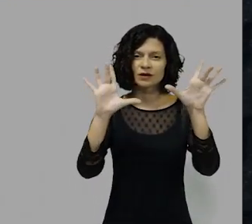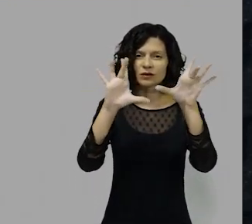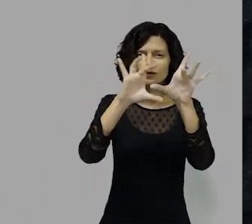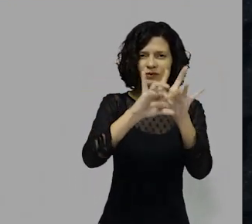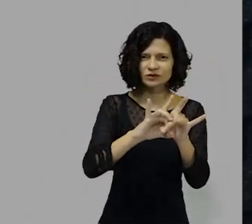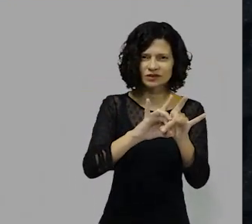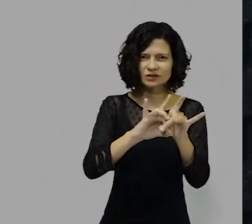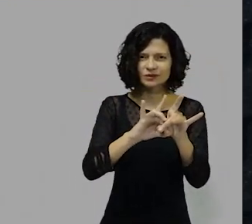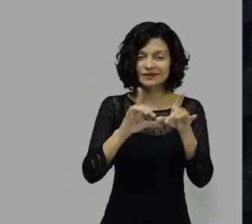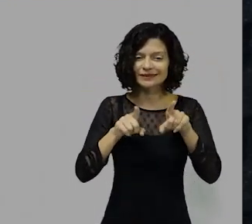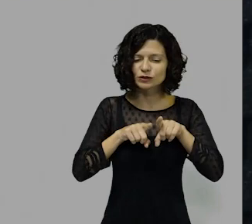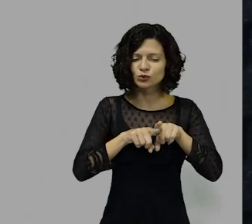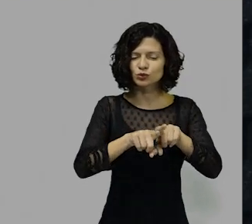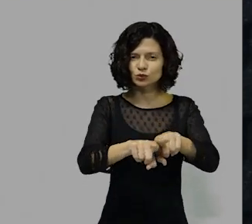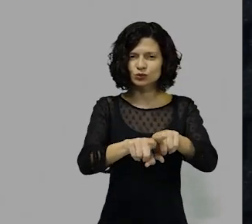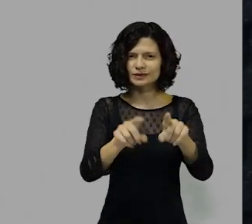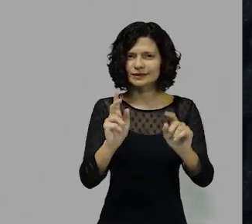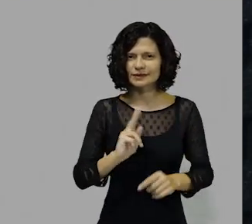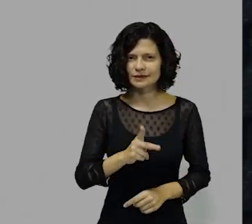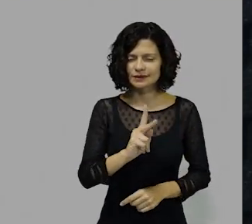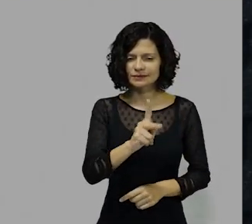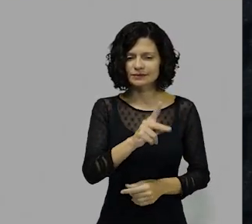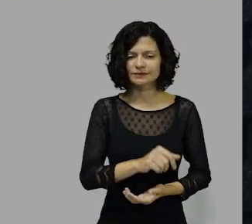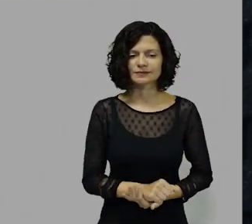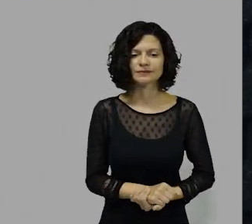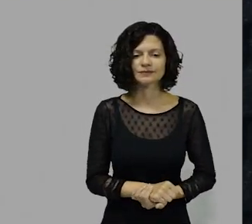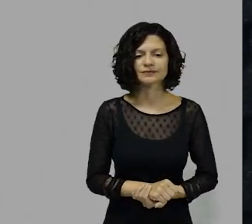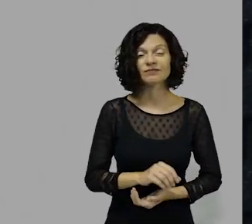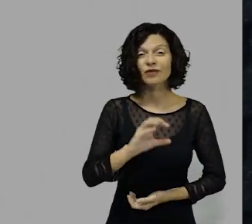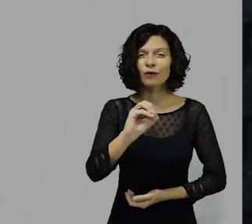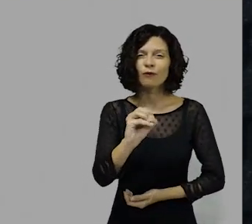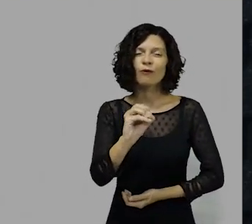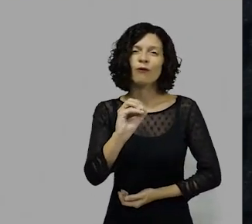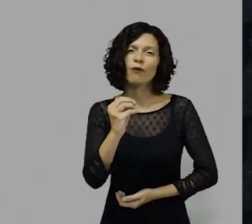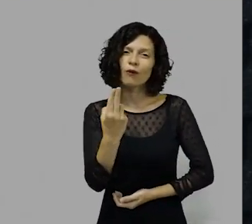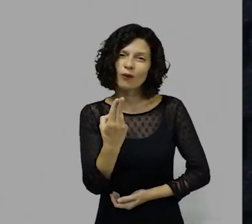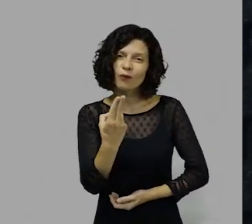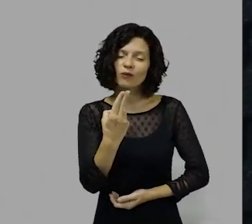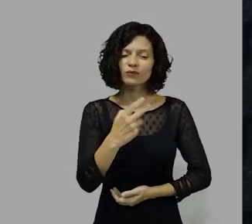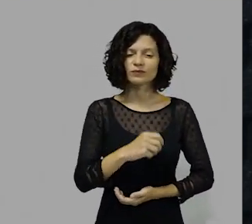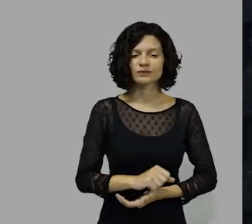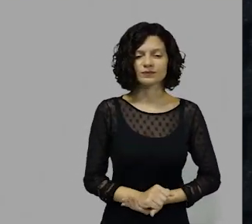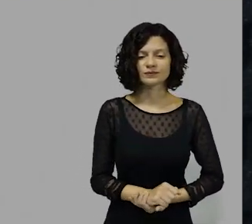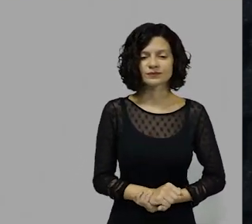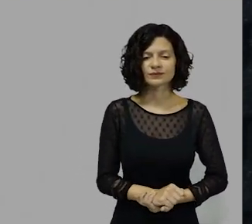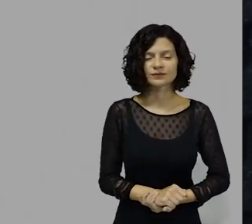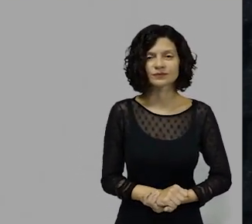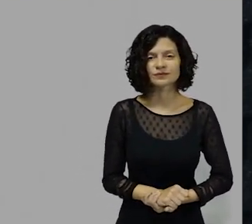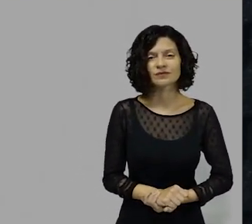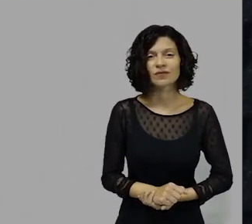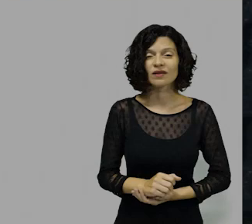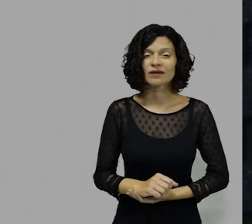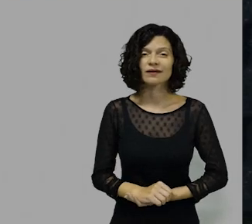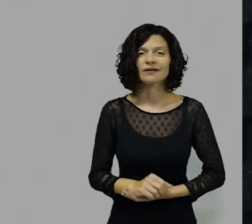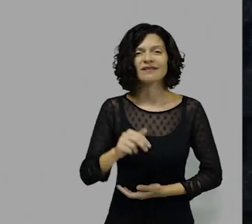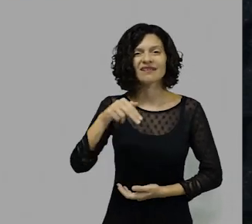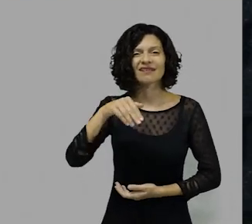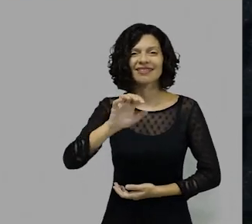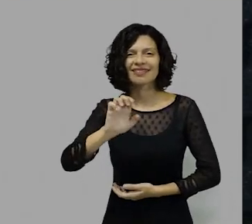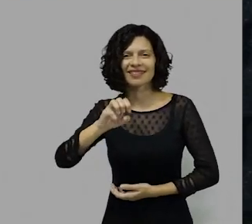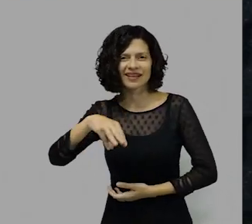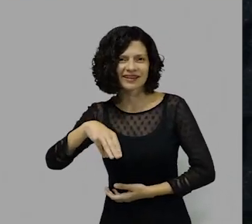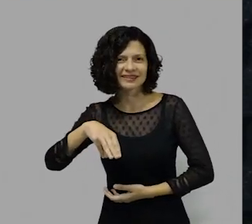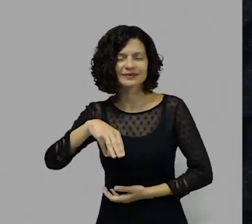dupla, sempre juntas. Or significa ou, either também pode significar ou em outros